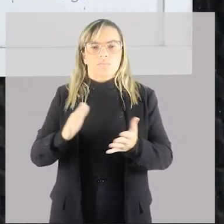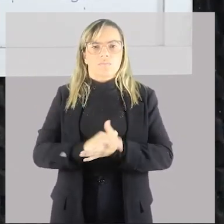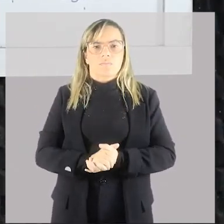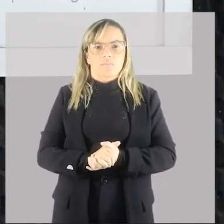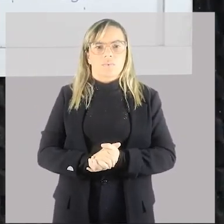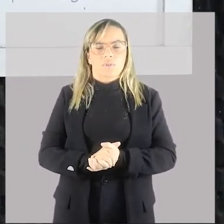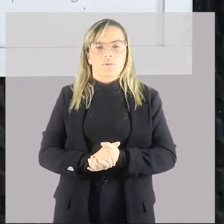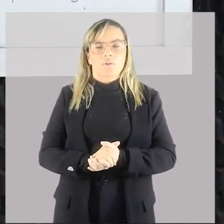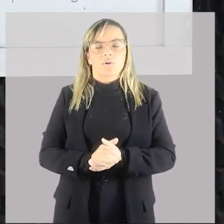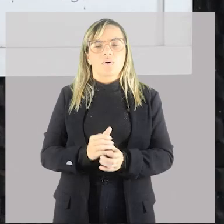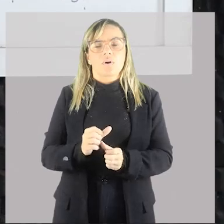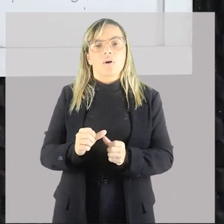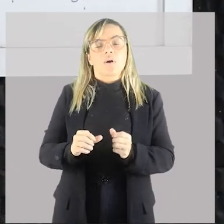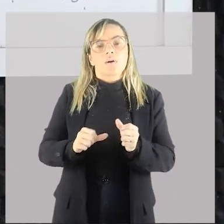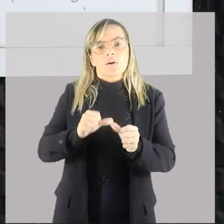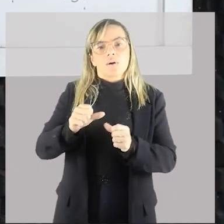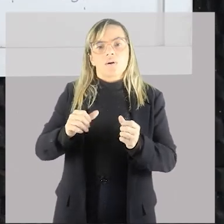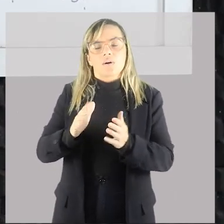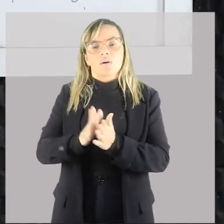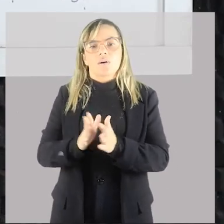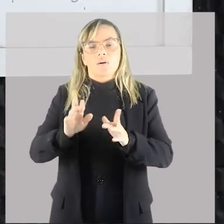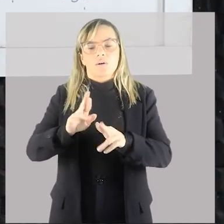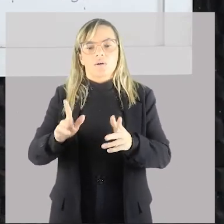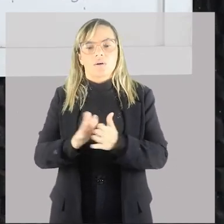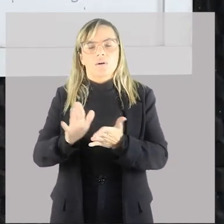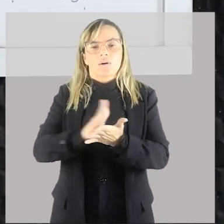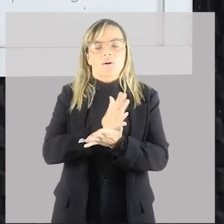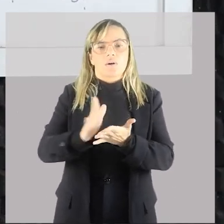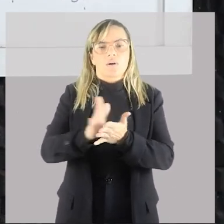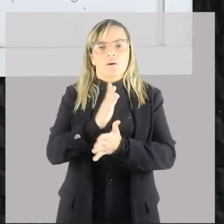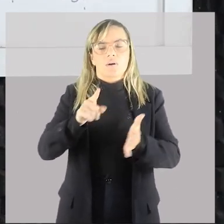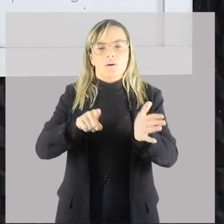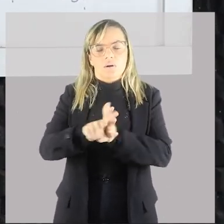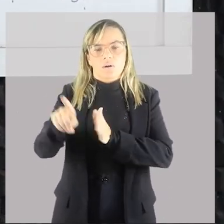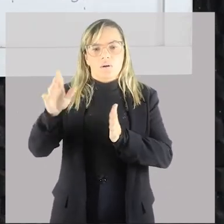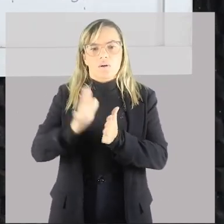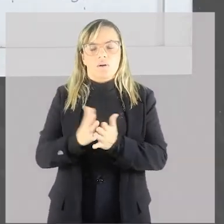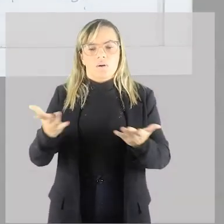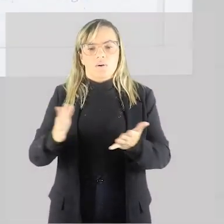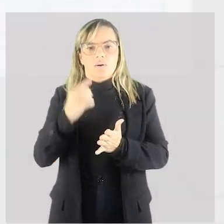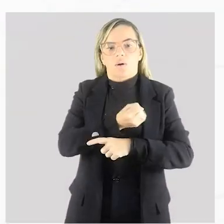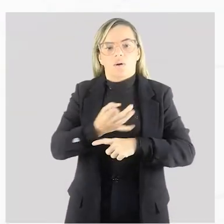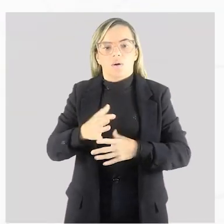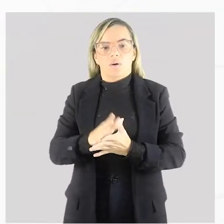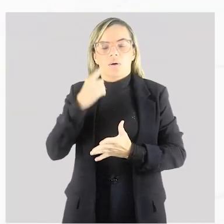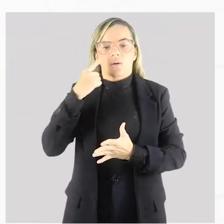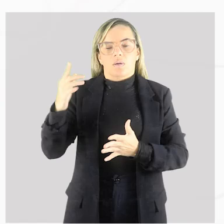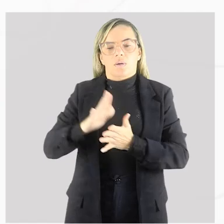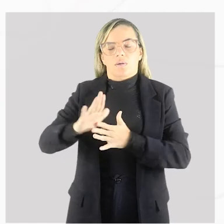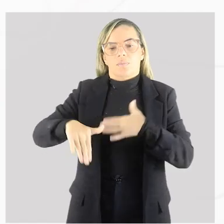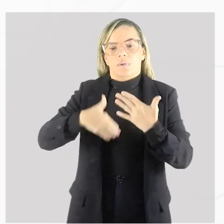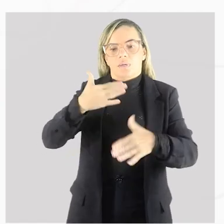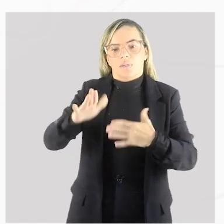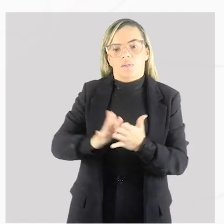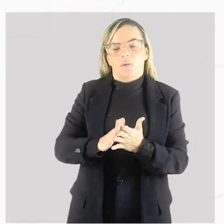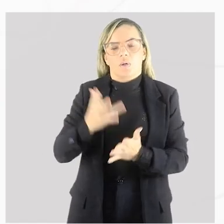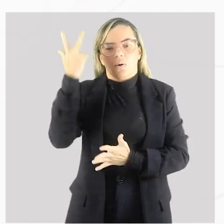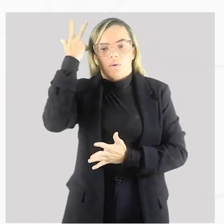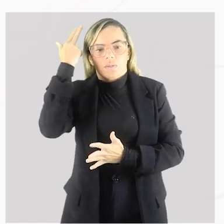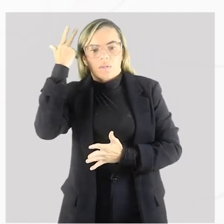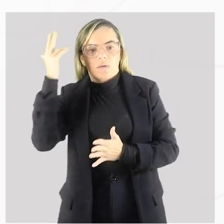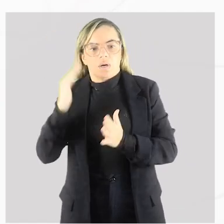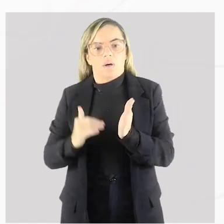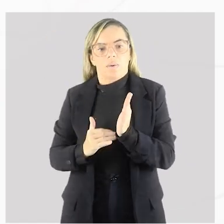840 maneiras diferentes. Beleza? Vamos ver agora algumas questões, resolver alguns problemas desse assunto. Um procedimento padrão